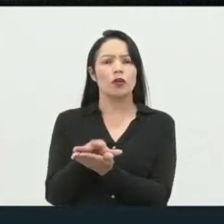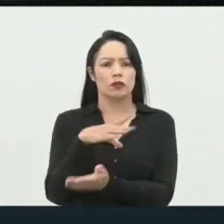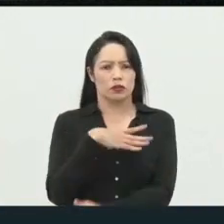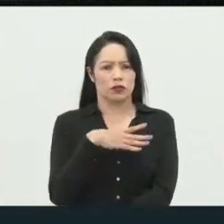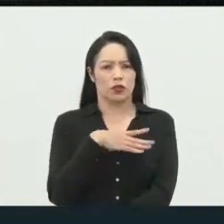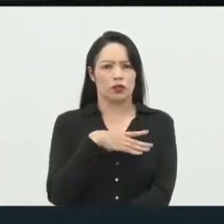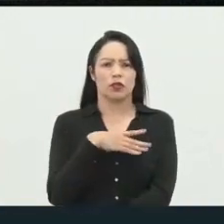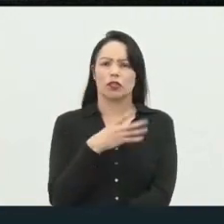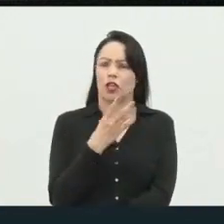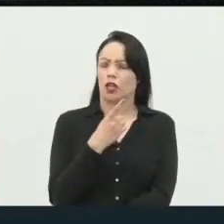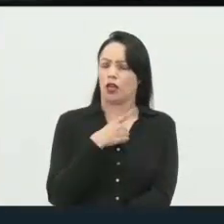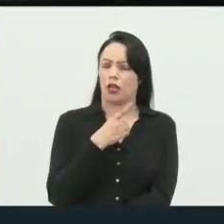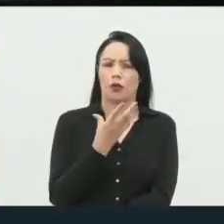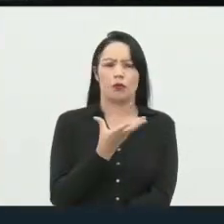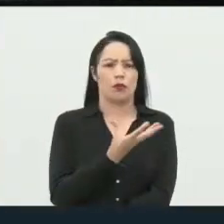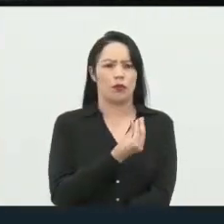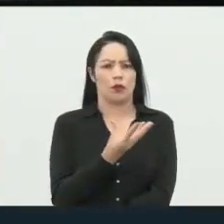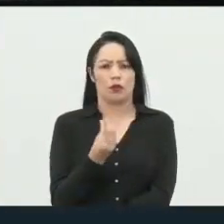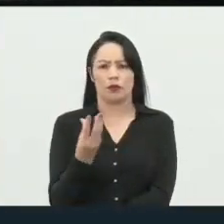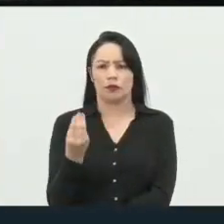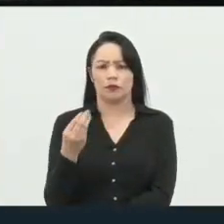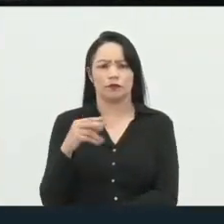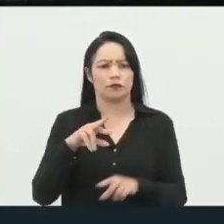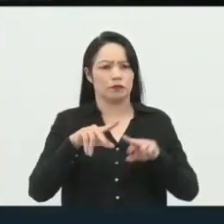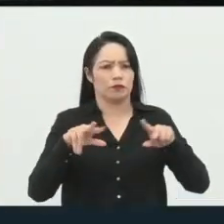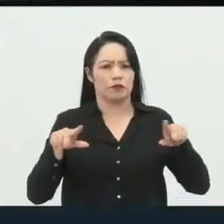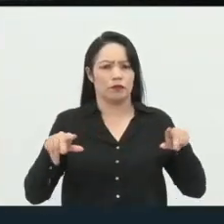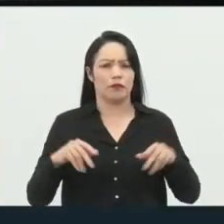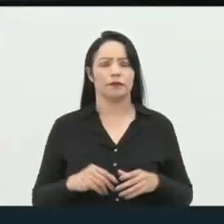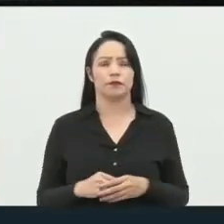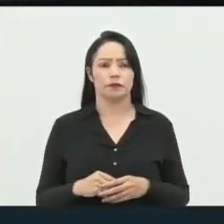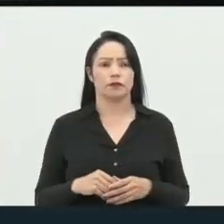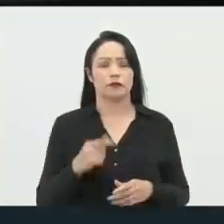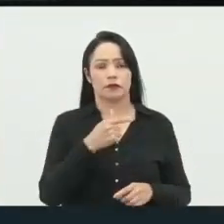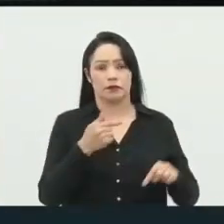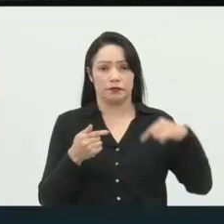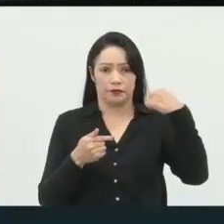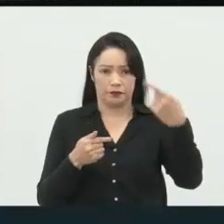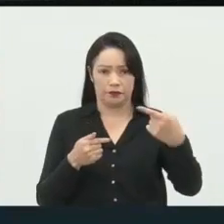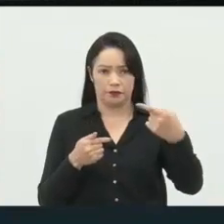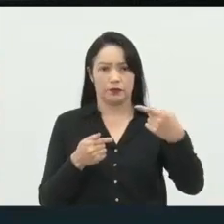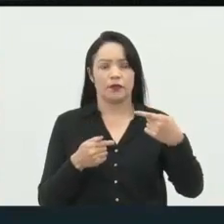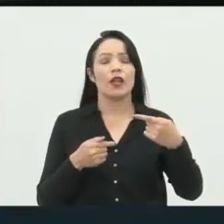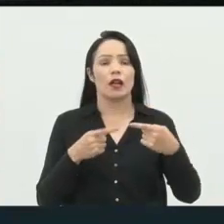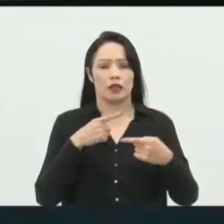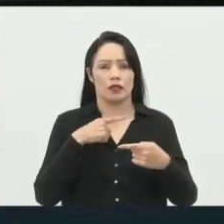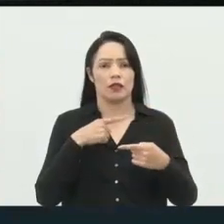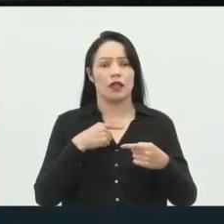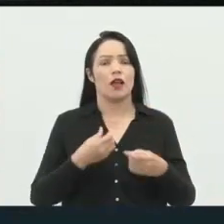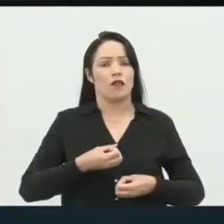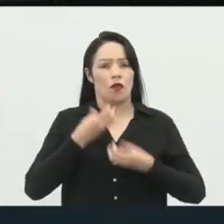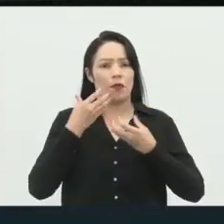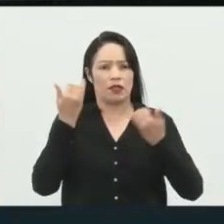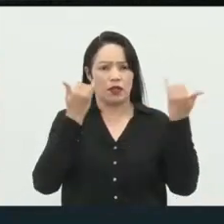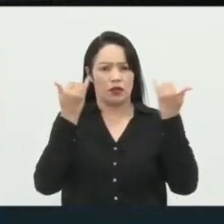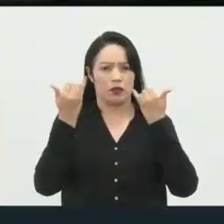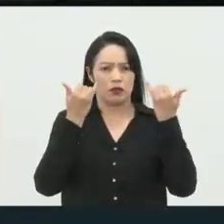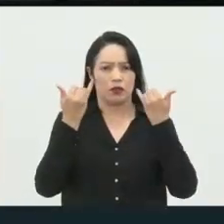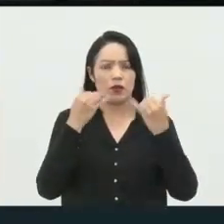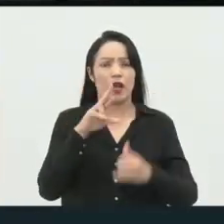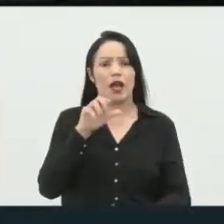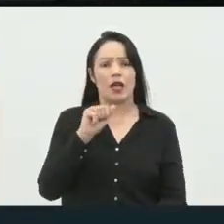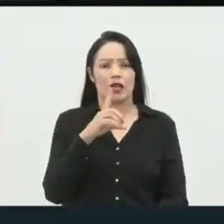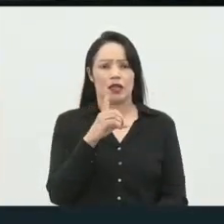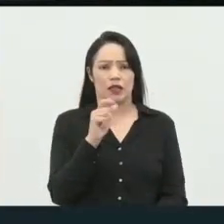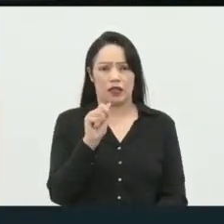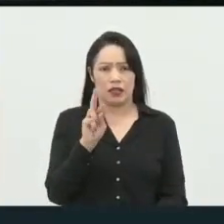tem tudo nas próximas sessões eu vou trazer aqui os dados de um radar somente que é o lado da Dona Tecla parece